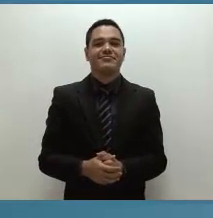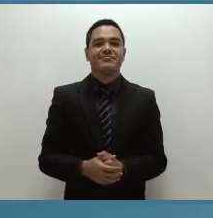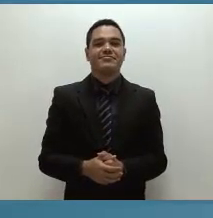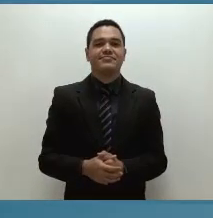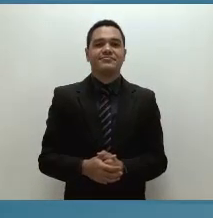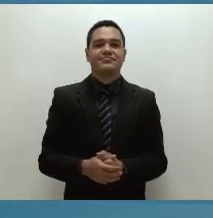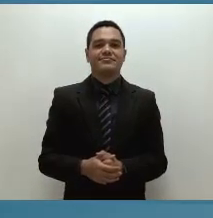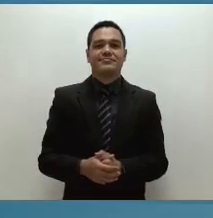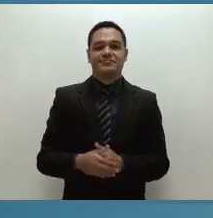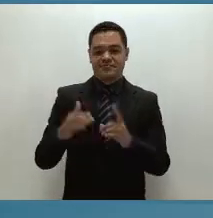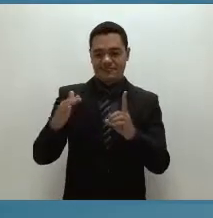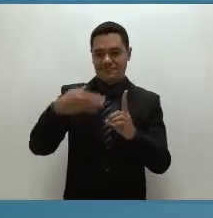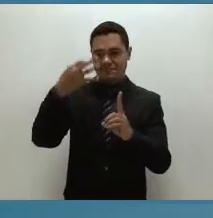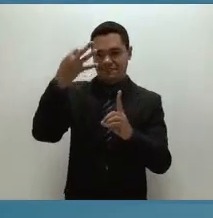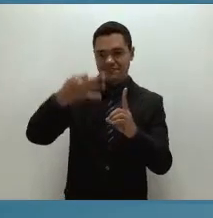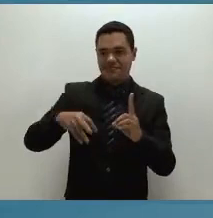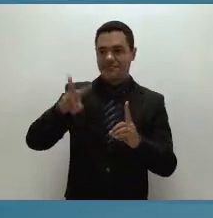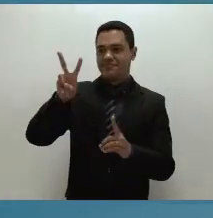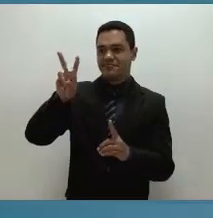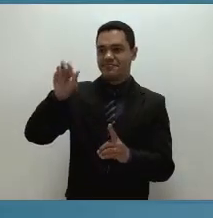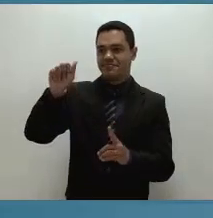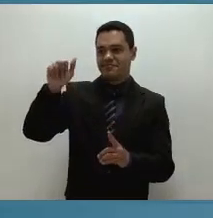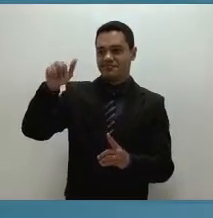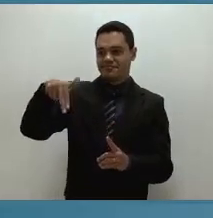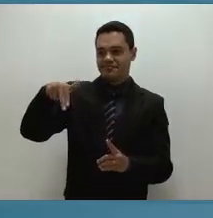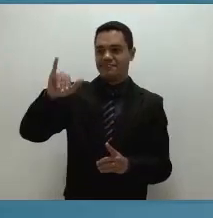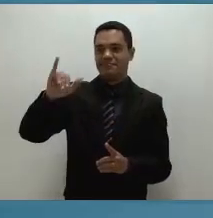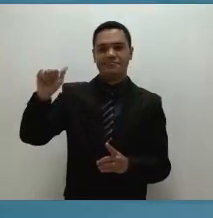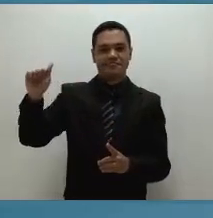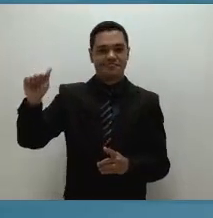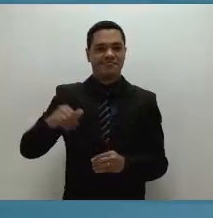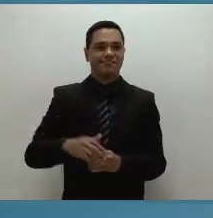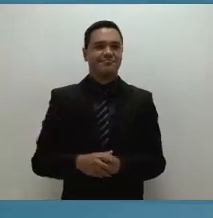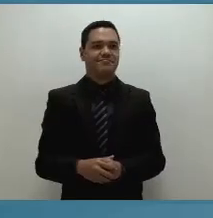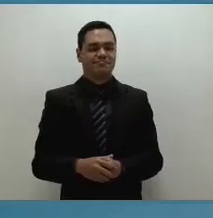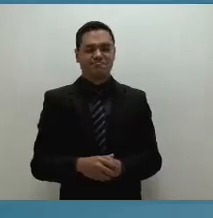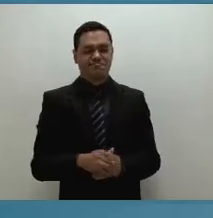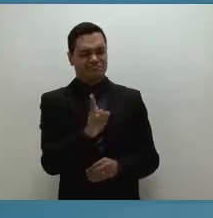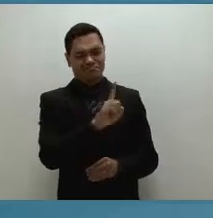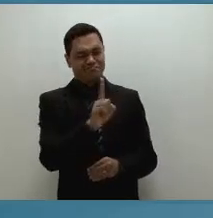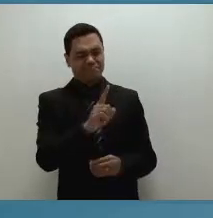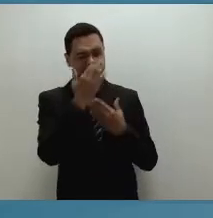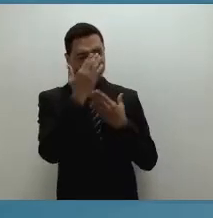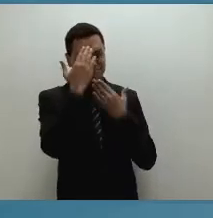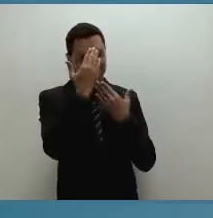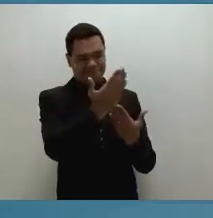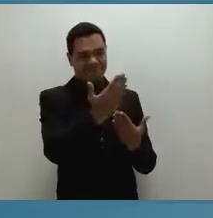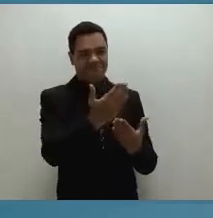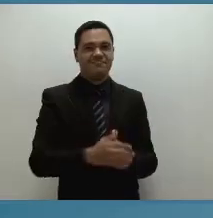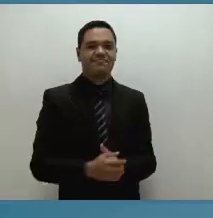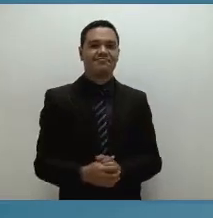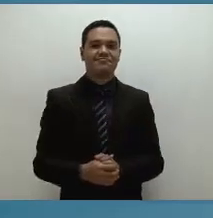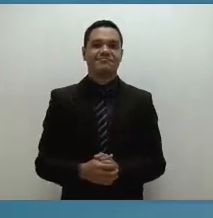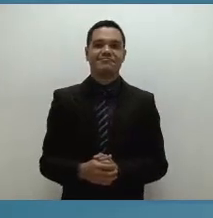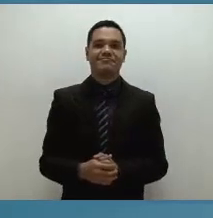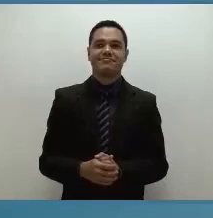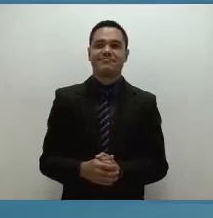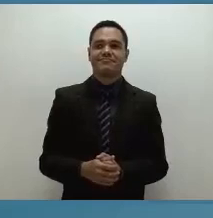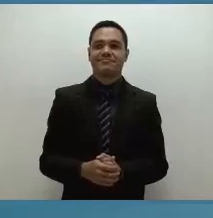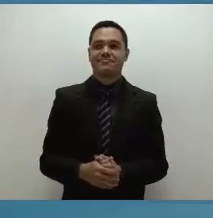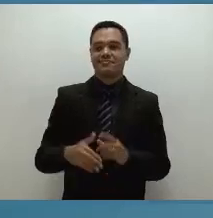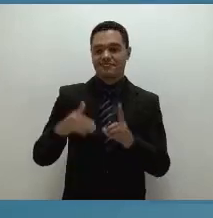Desembargadora Vânia Lúcia Carvalho da Silveira? Não, Excelência, obrigada.